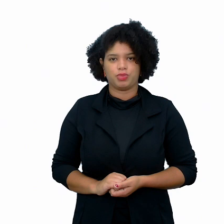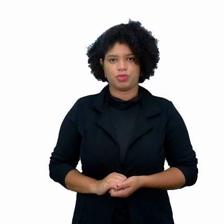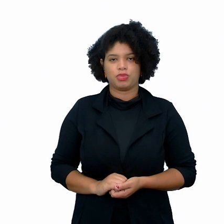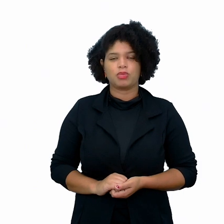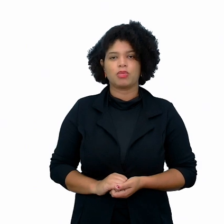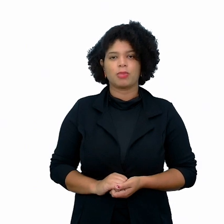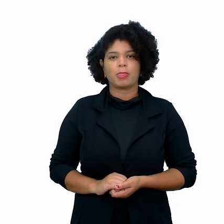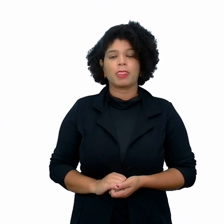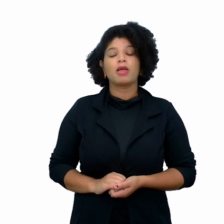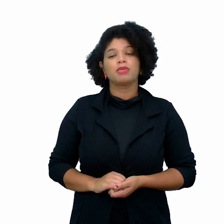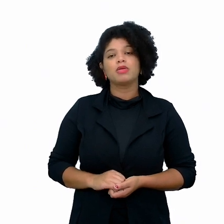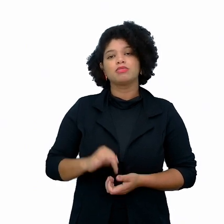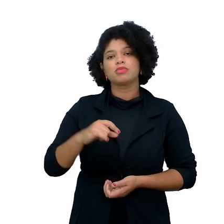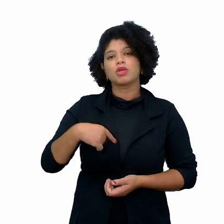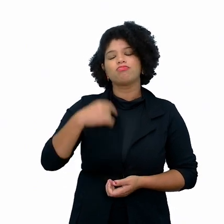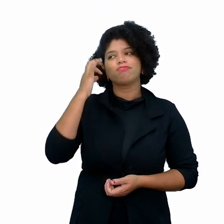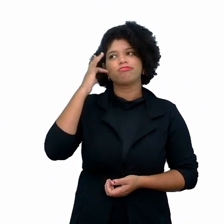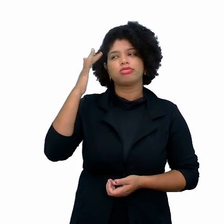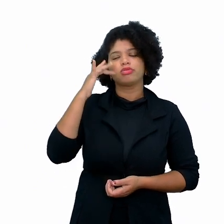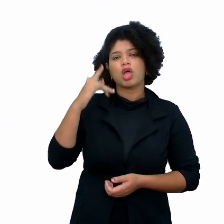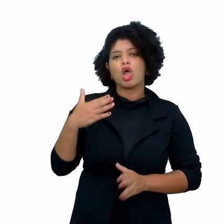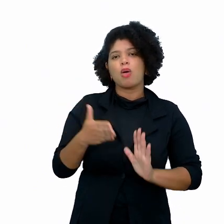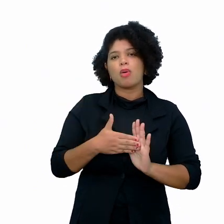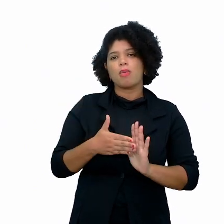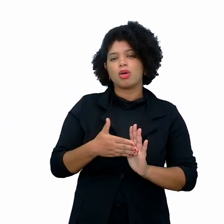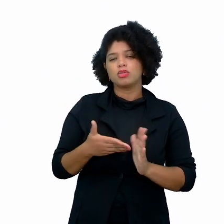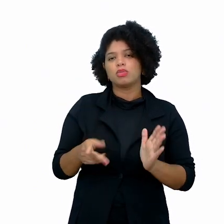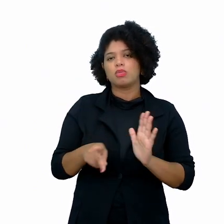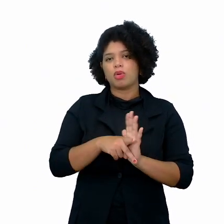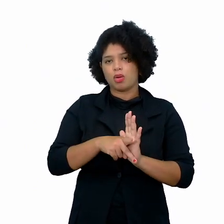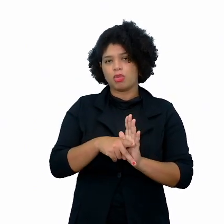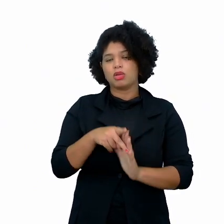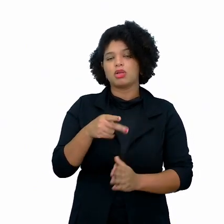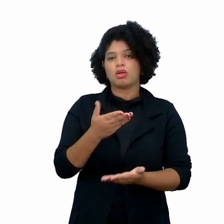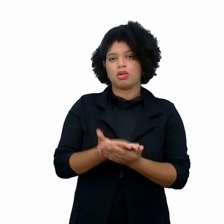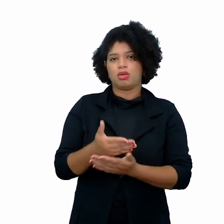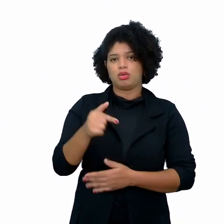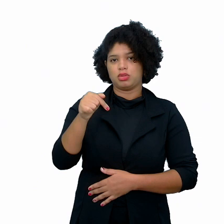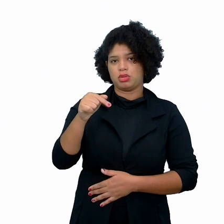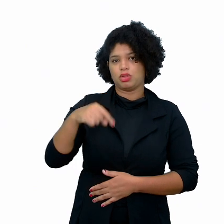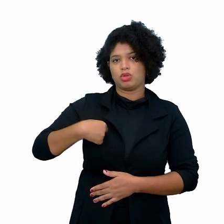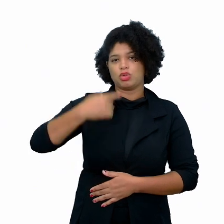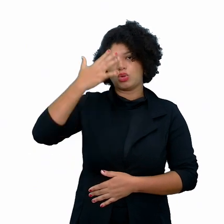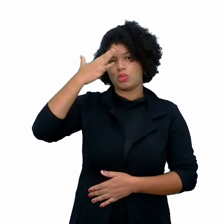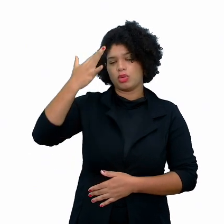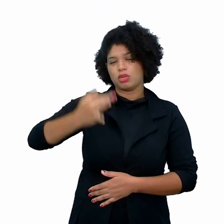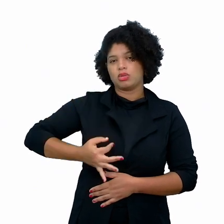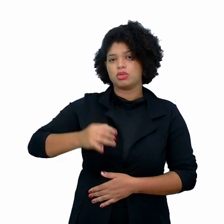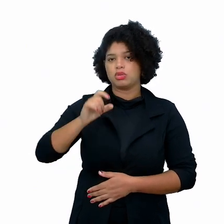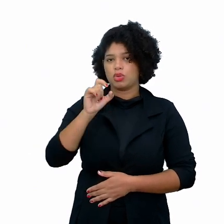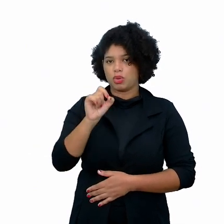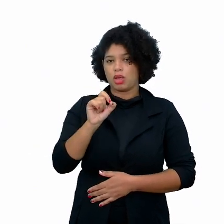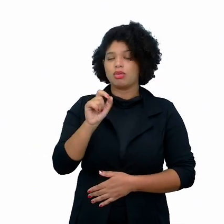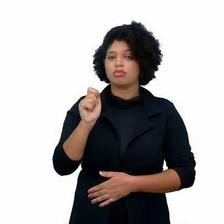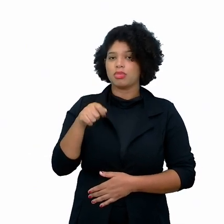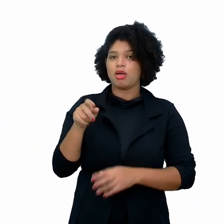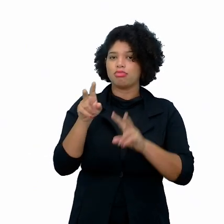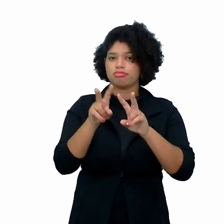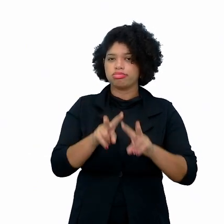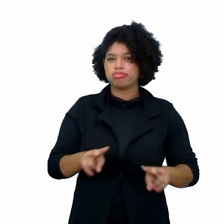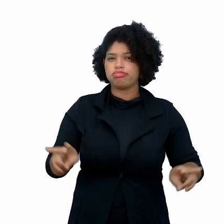Então, se a gente refletir sobre a proposta da aula 7, podemos entender e visualizar em